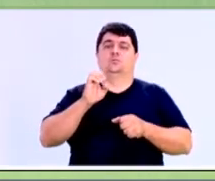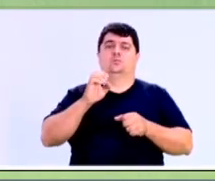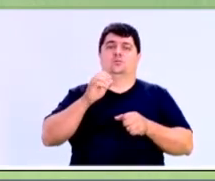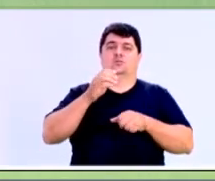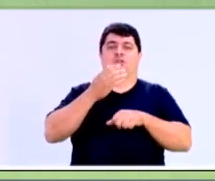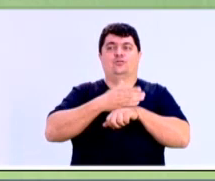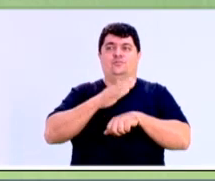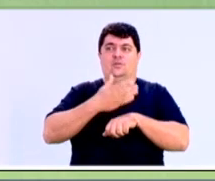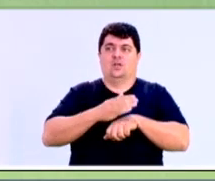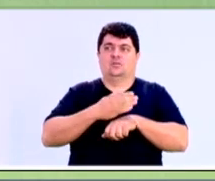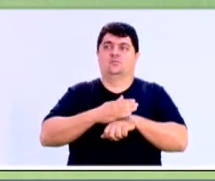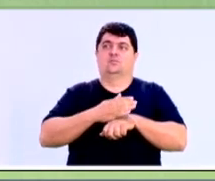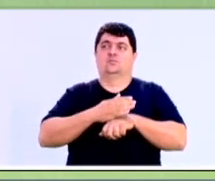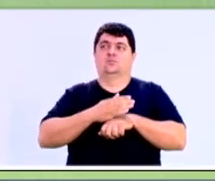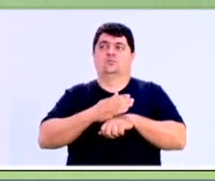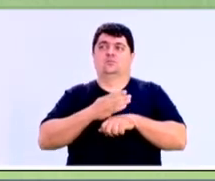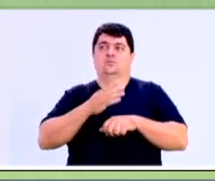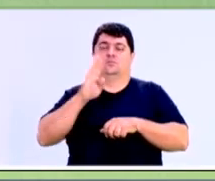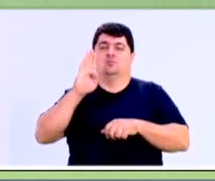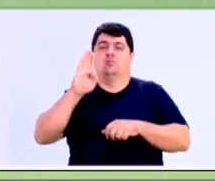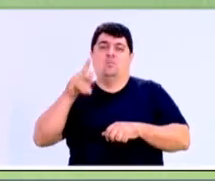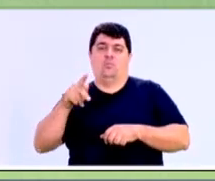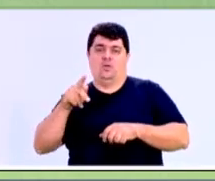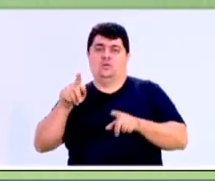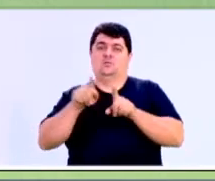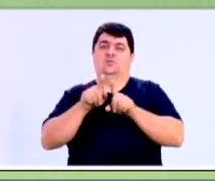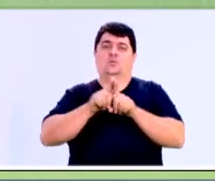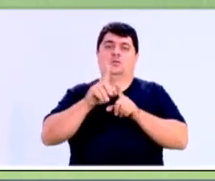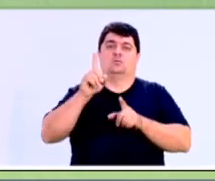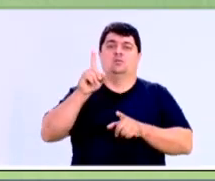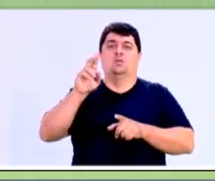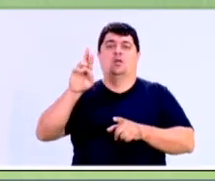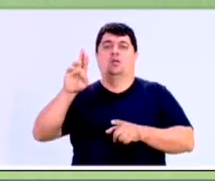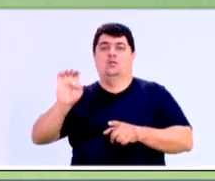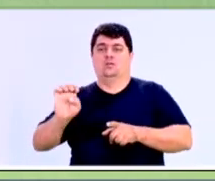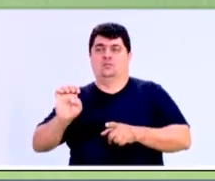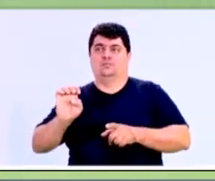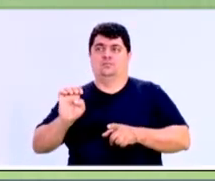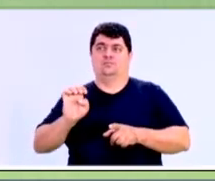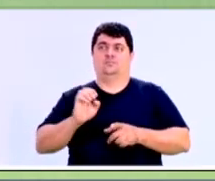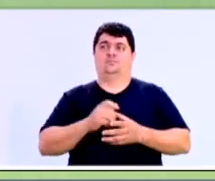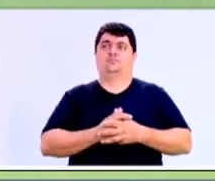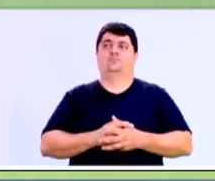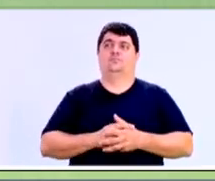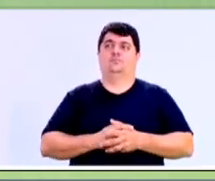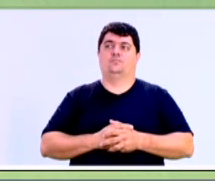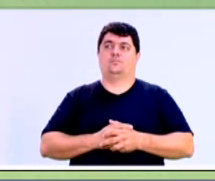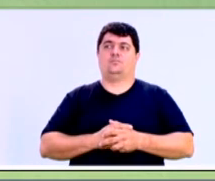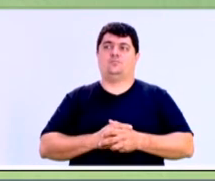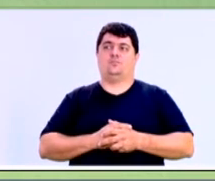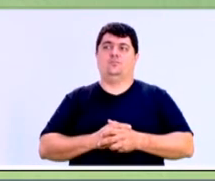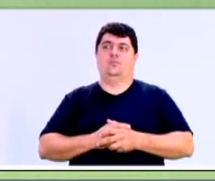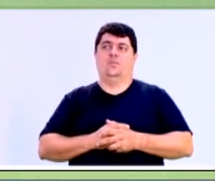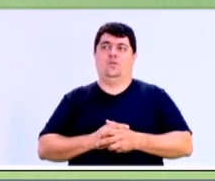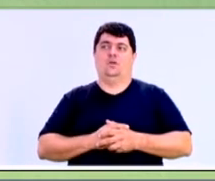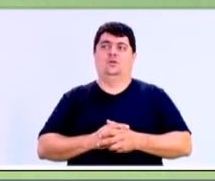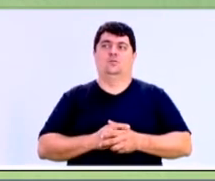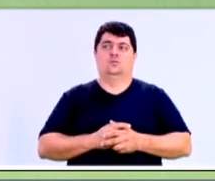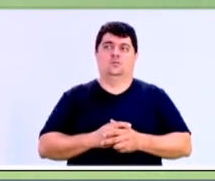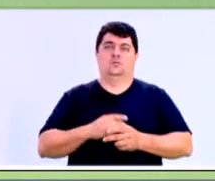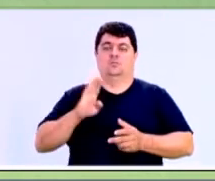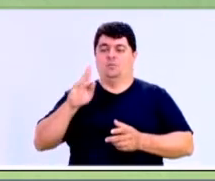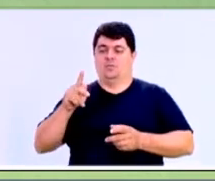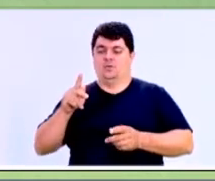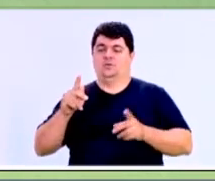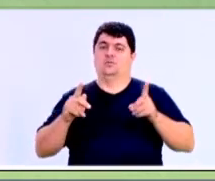ou prazos médios do balanço patrimonial e demonstração do resultado do exercício. Então eu uso o balanço patrimonial e